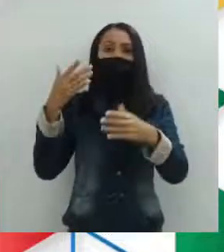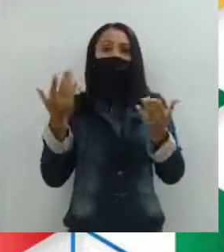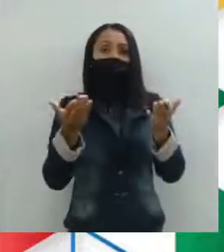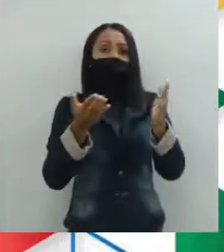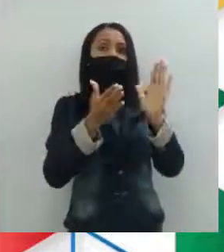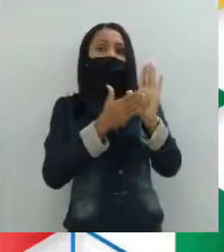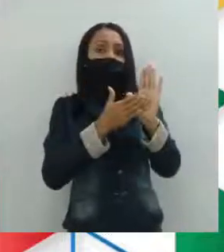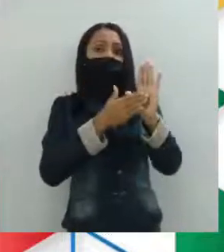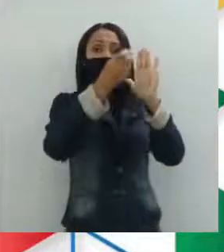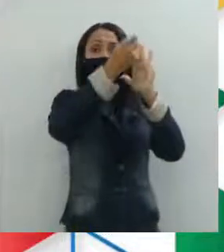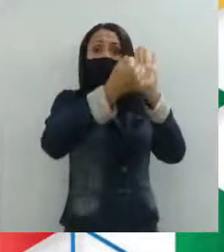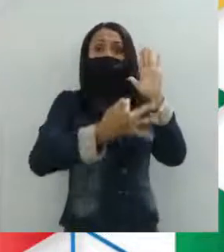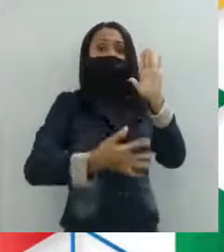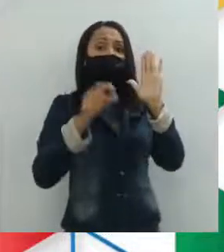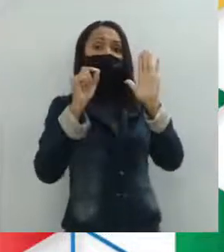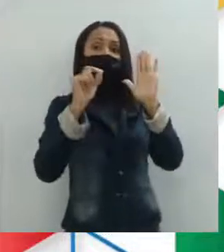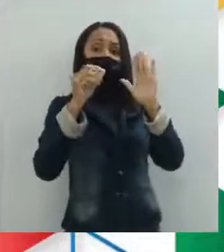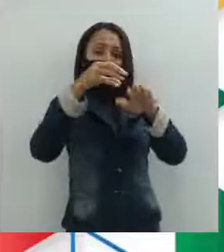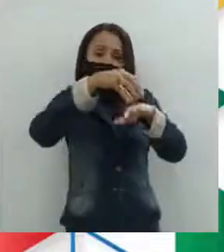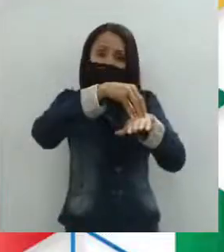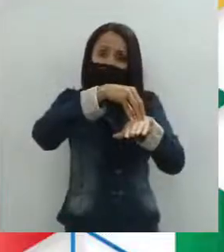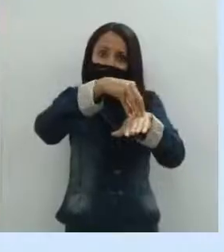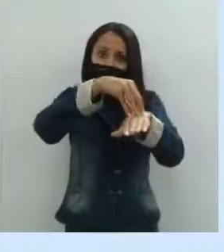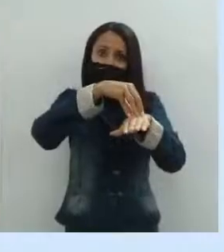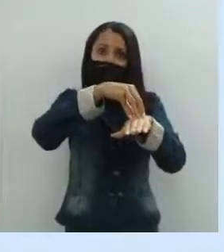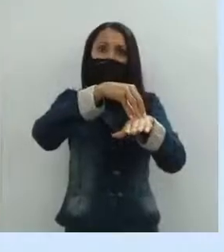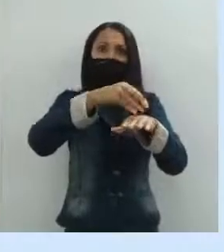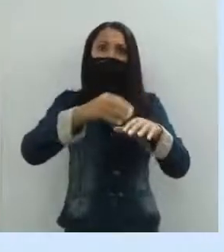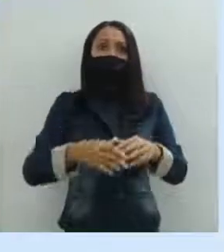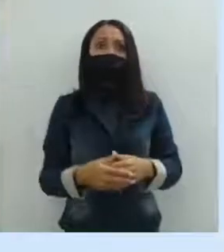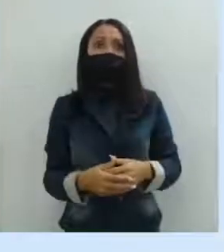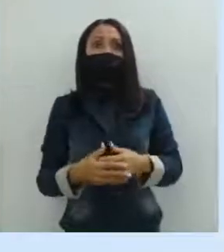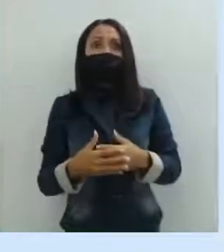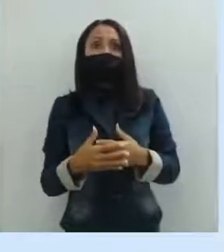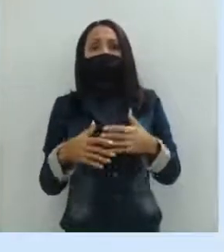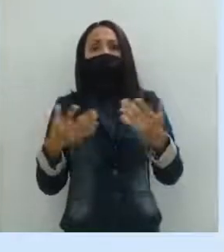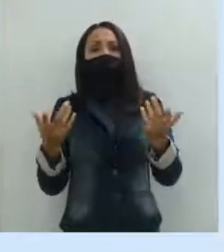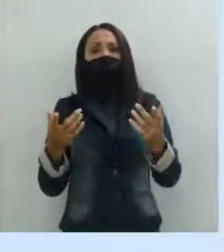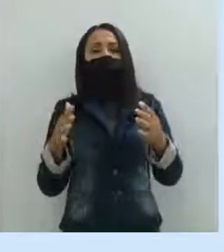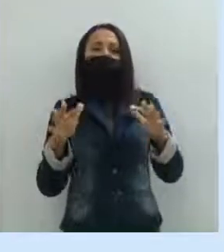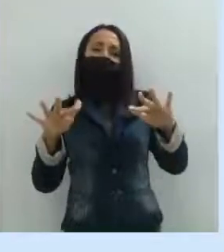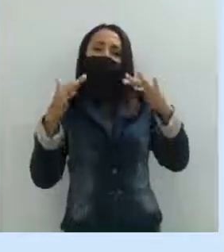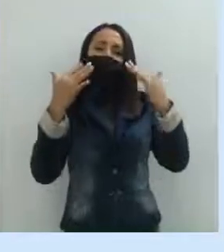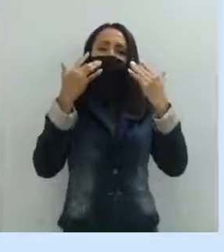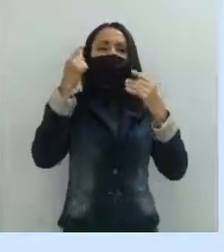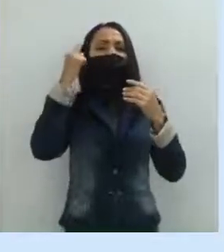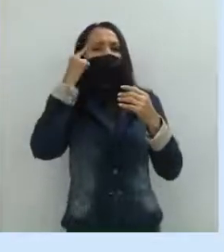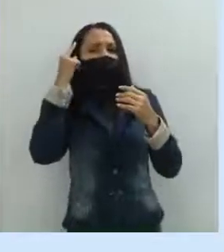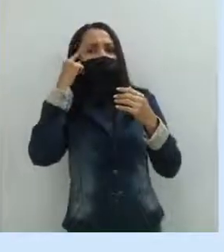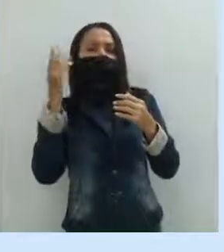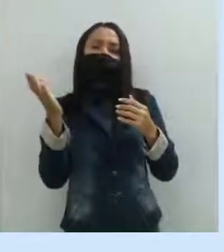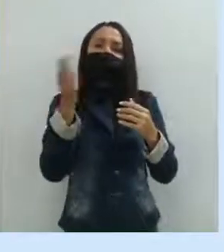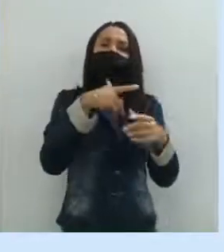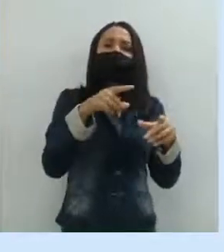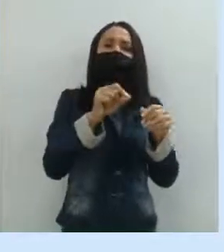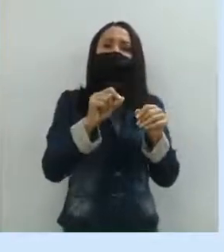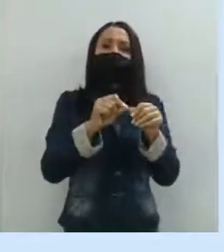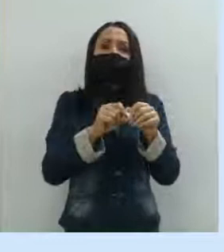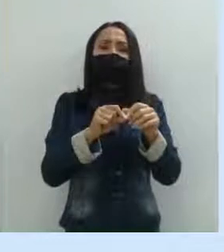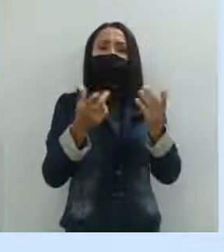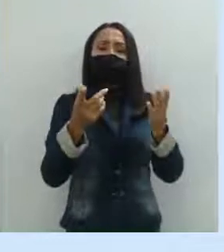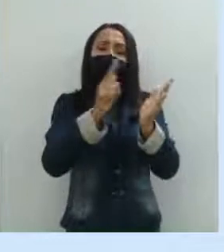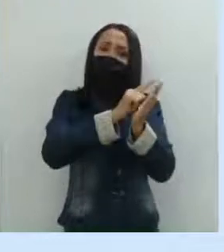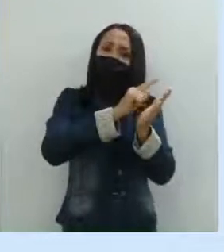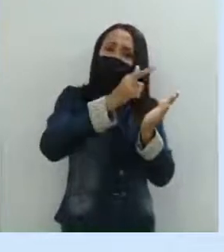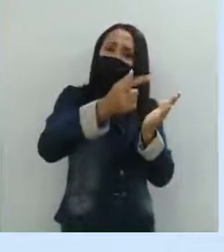A falar sobre os transportes. Pensem bem nisso. Que tal, olhando para mim agora, vocês pensarem, vamos fazer um jornalzinho